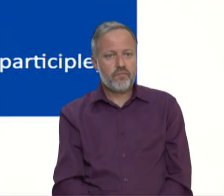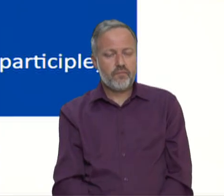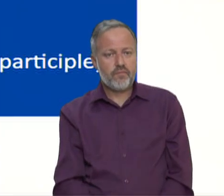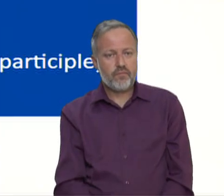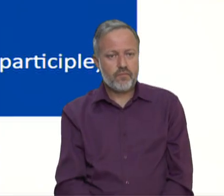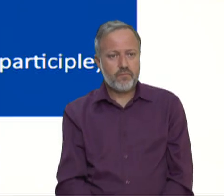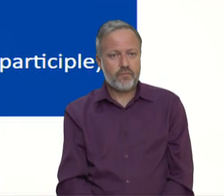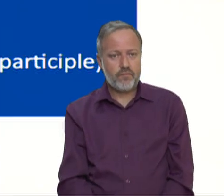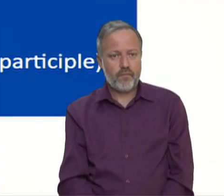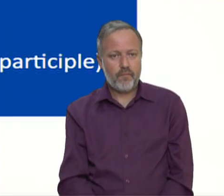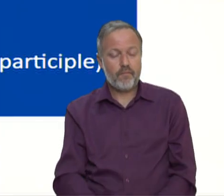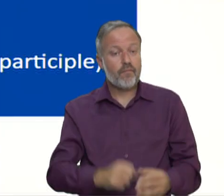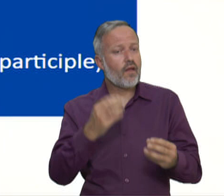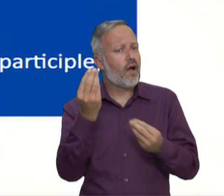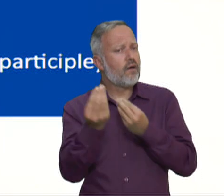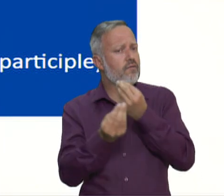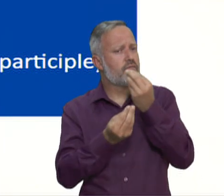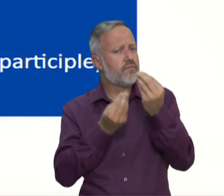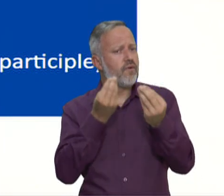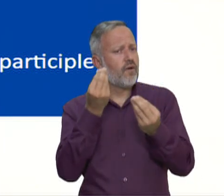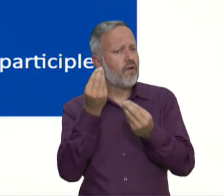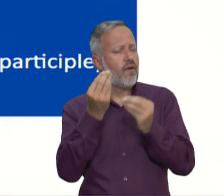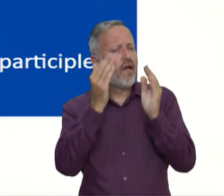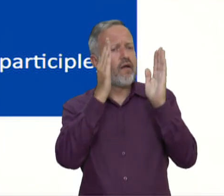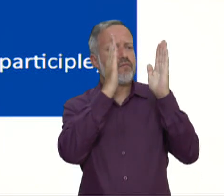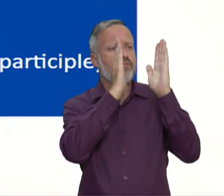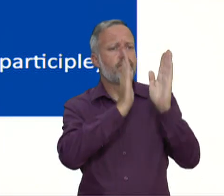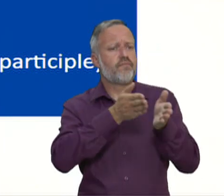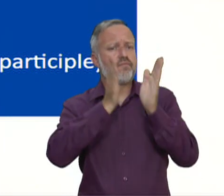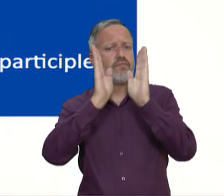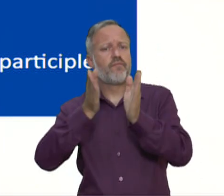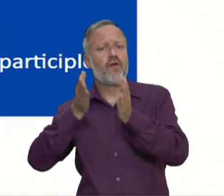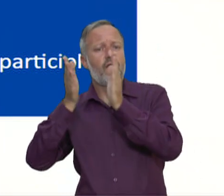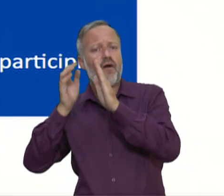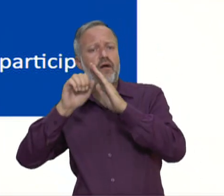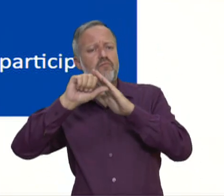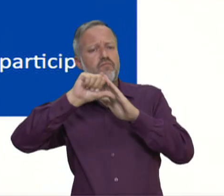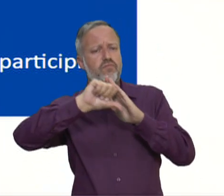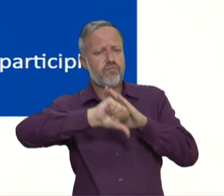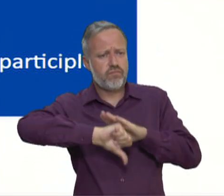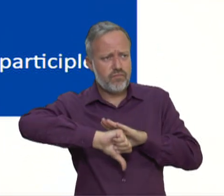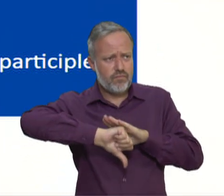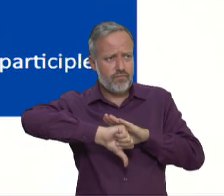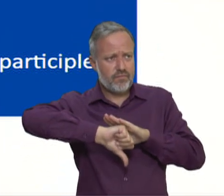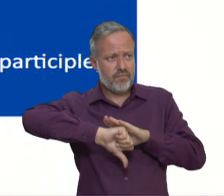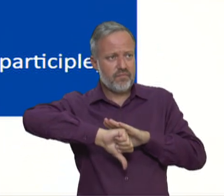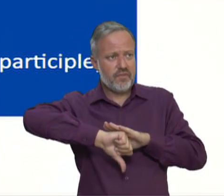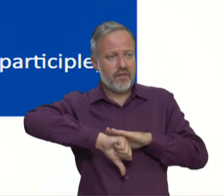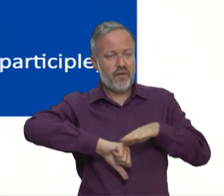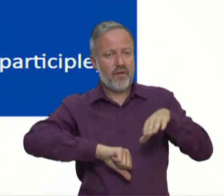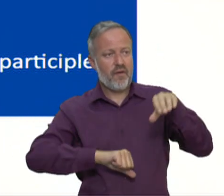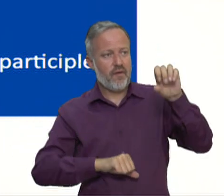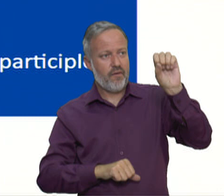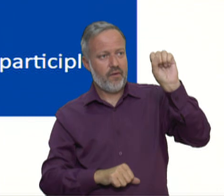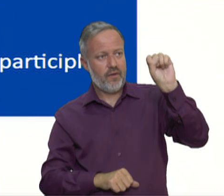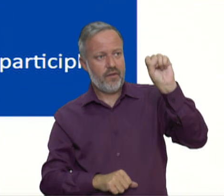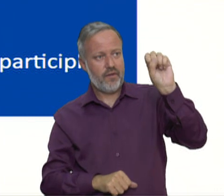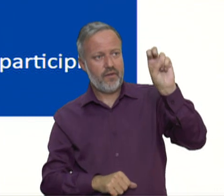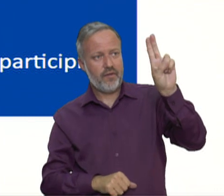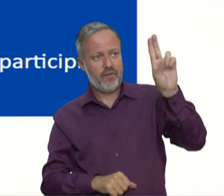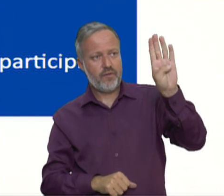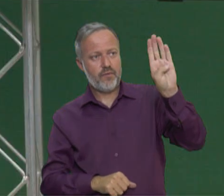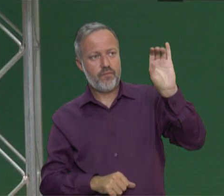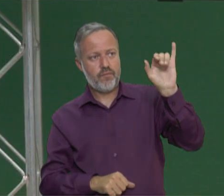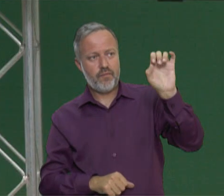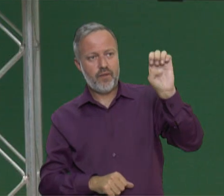Como fica a estrutura da forma negativa? Past Perfect Structure, Negative Form. Vejam